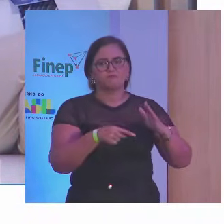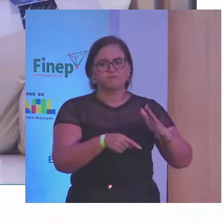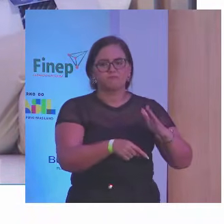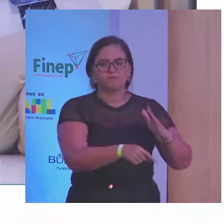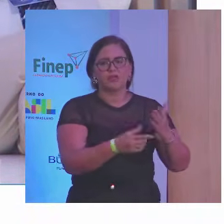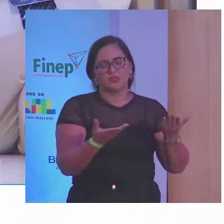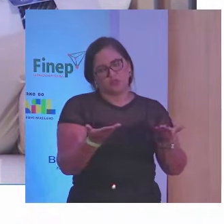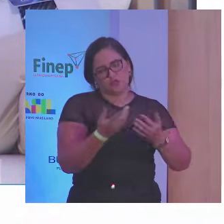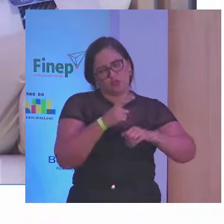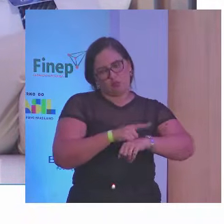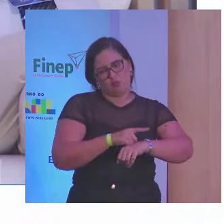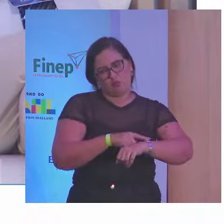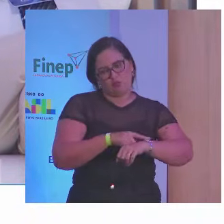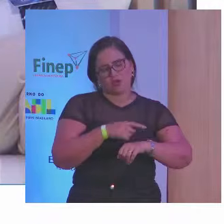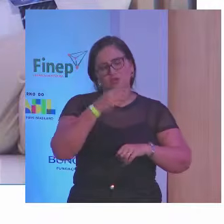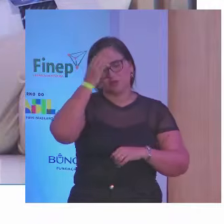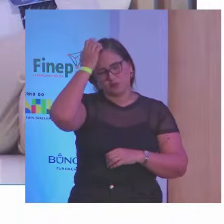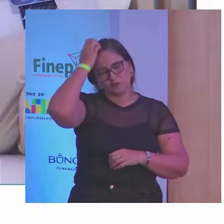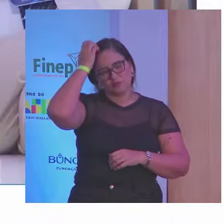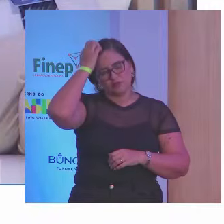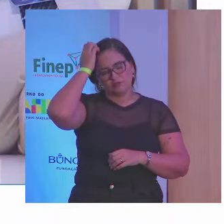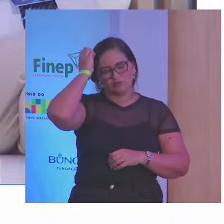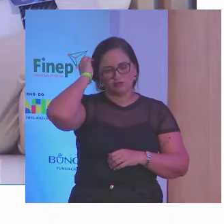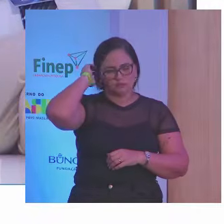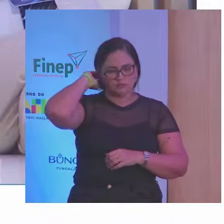momento, né, o Poço Morfo.